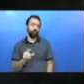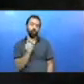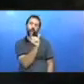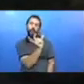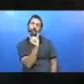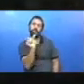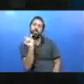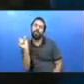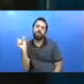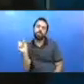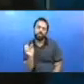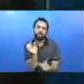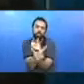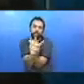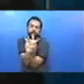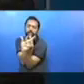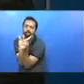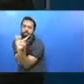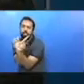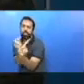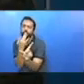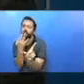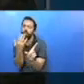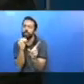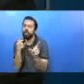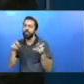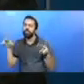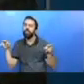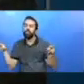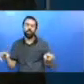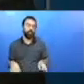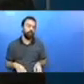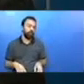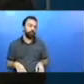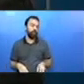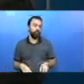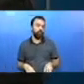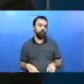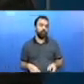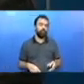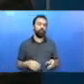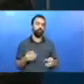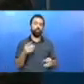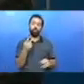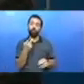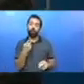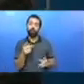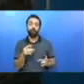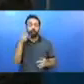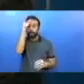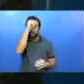só, nós já aprendemos várias coisas. Nós já aprendemos o alfabeto, nós já aprendemos as consoantes e as vogais, nós já aprendemos